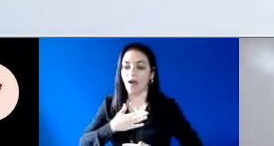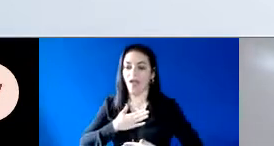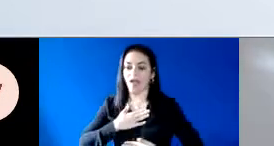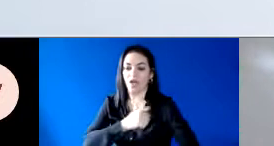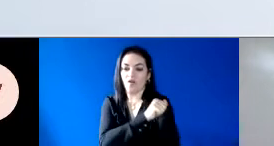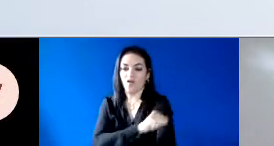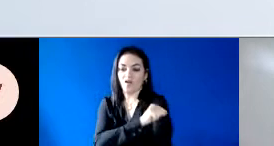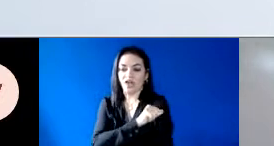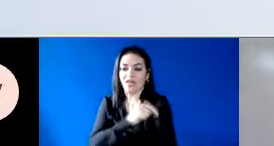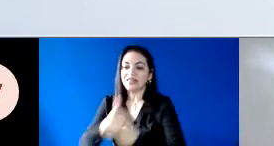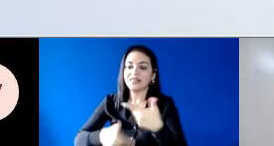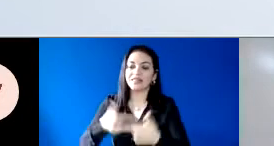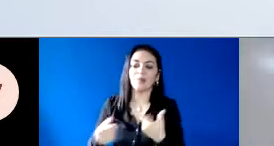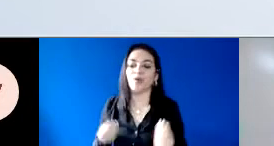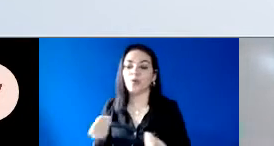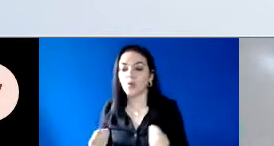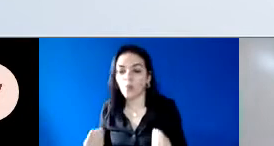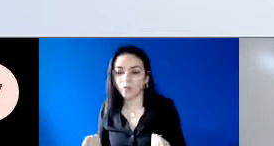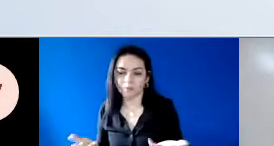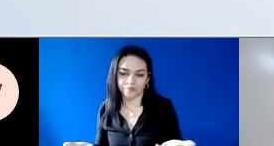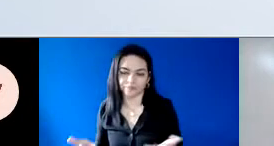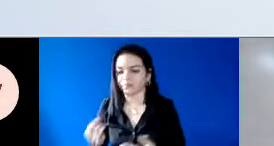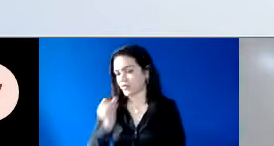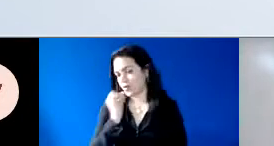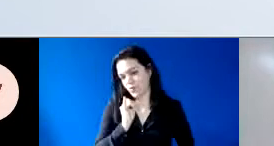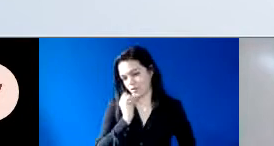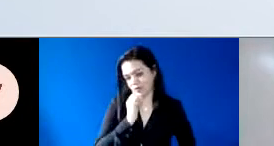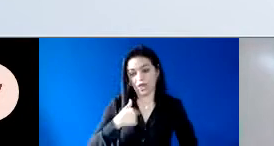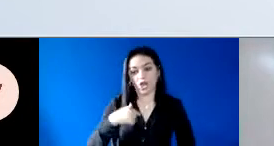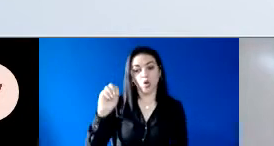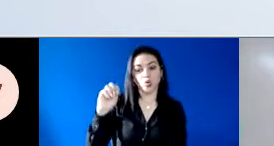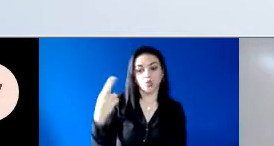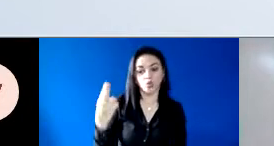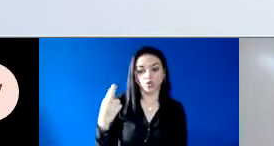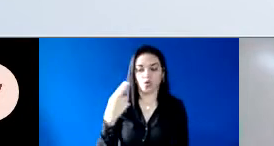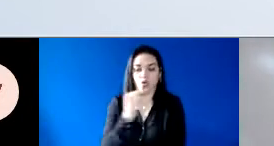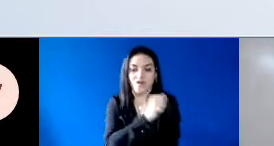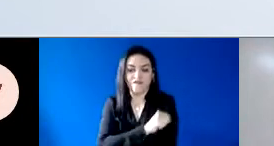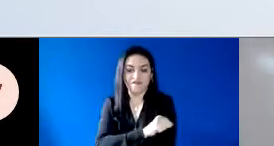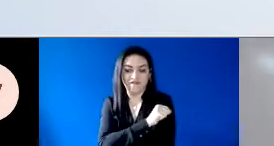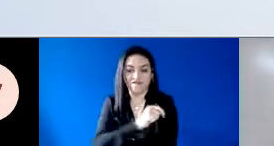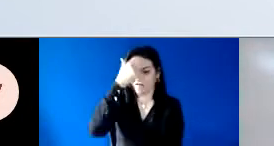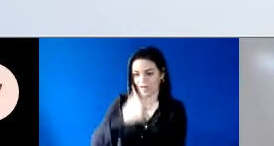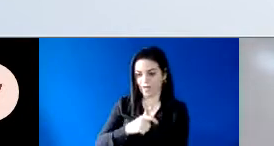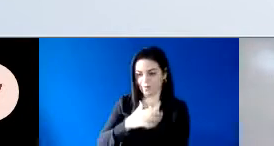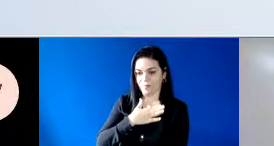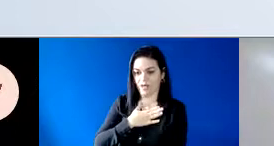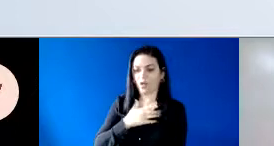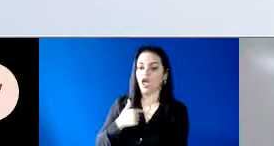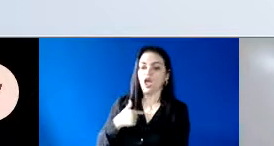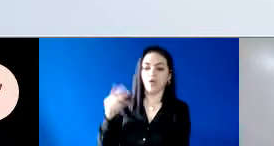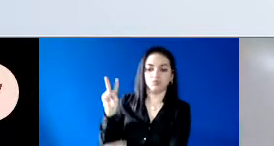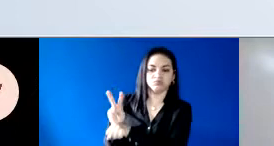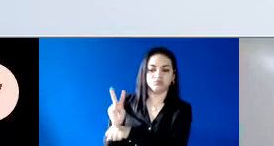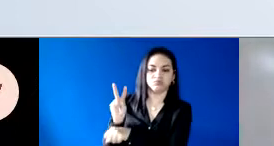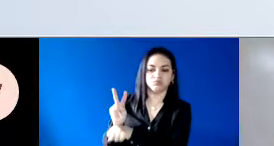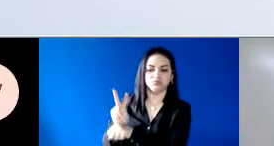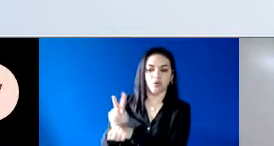Família, por exemplo, tomando como exemplo, eu sou enfermeiro da Estratégia de Saúde da Família, eu tenho sob meus cuidados